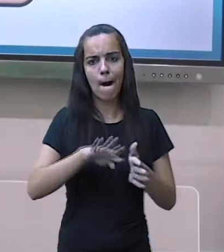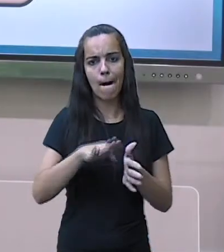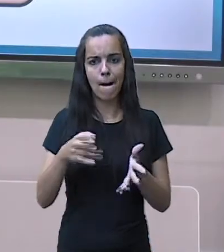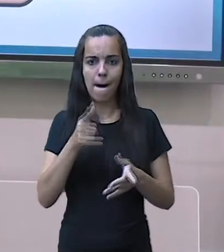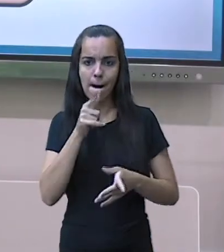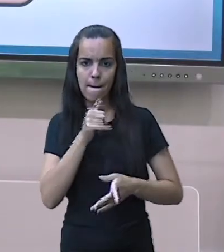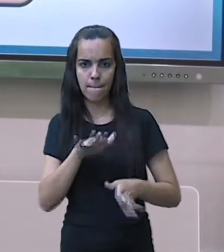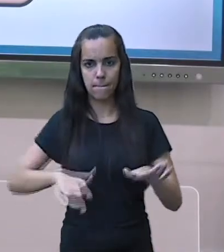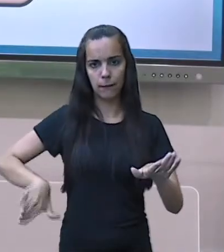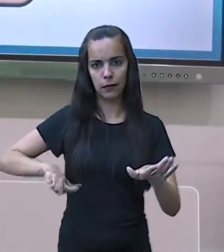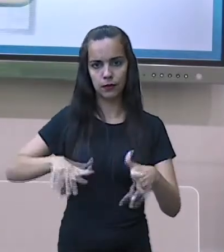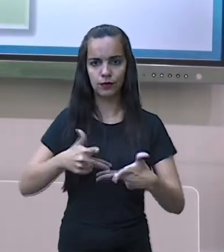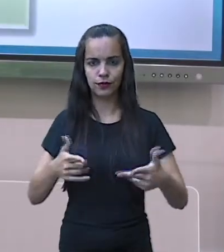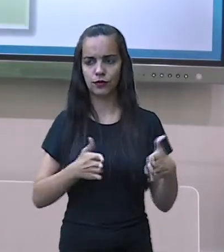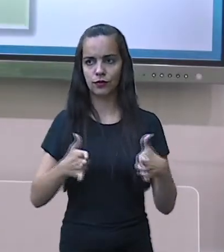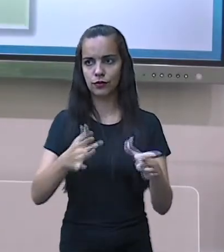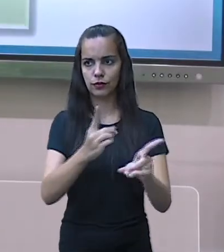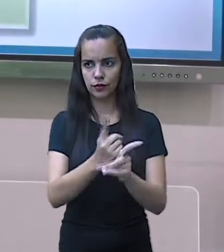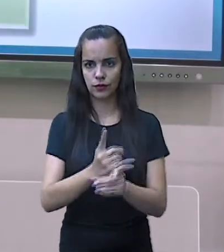rio.